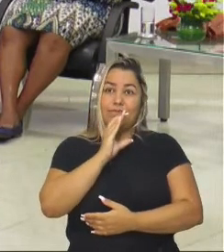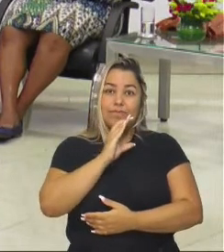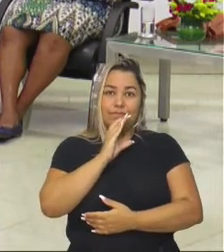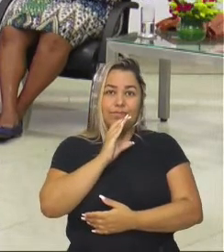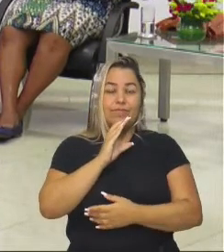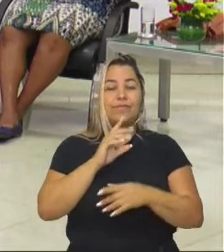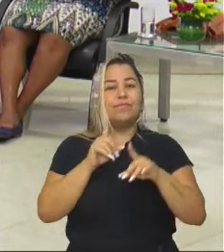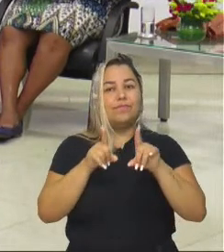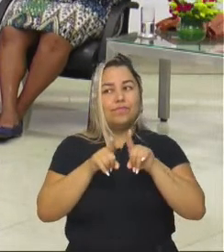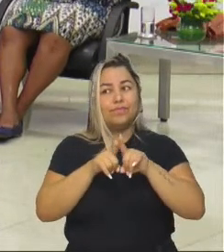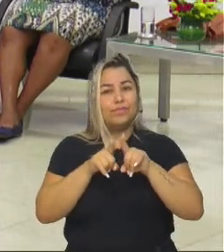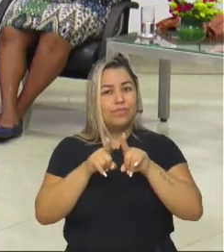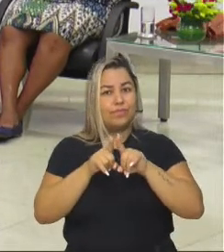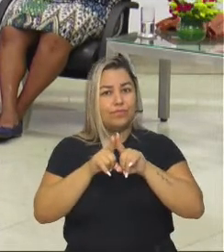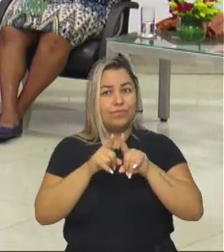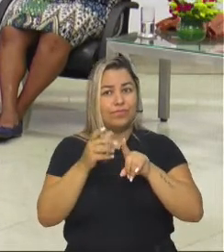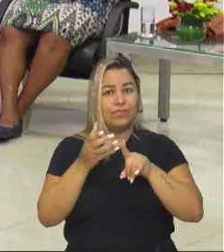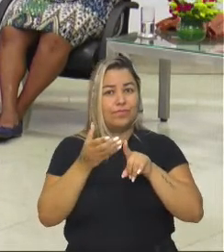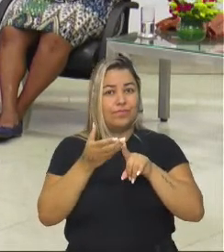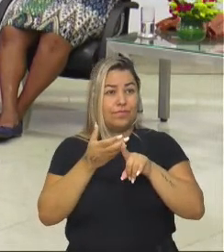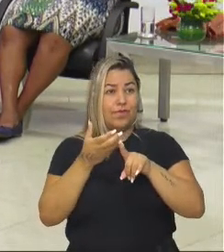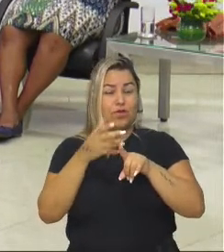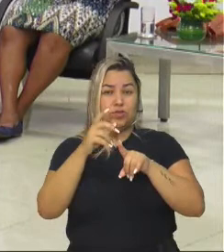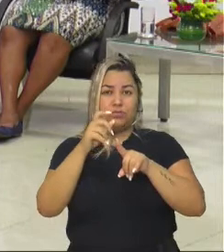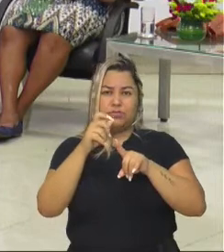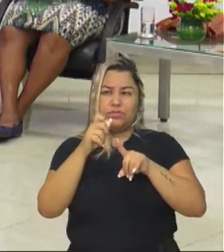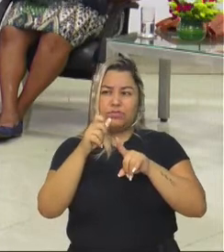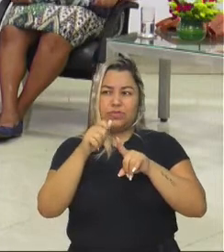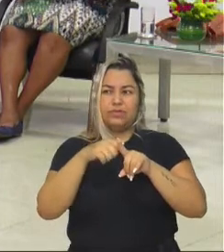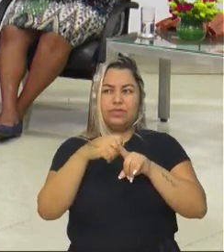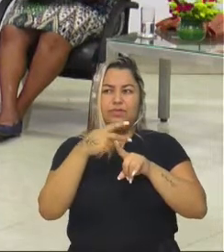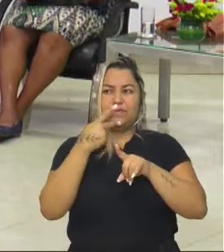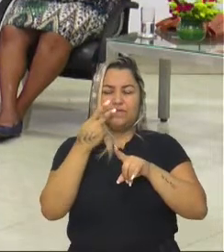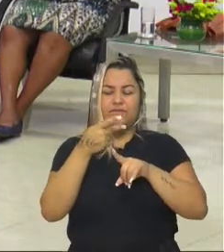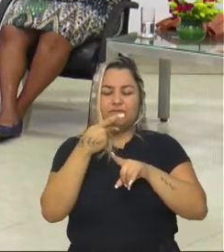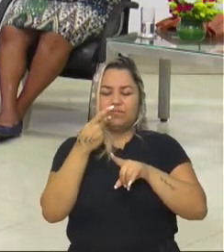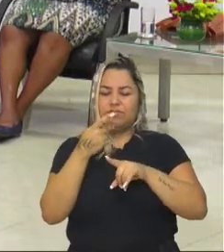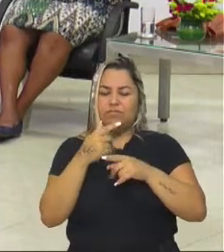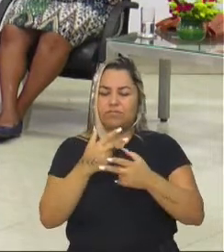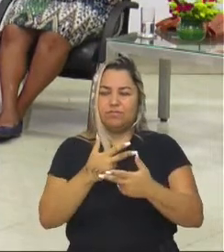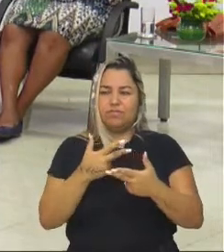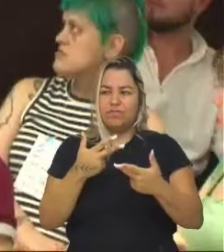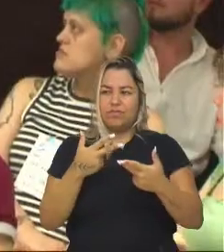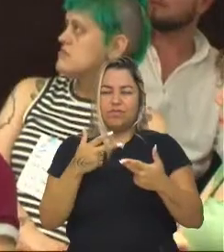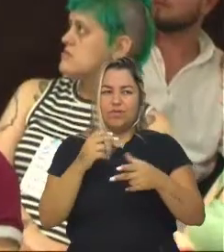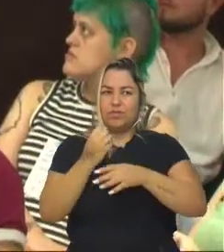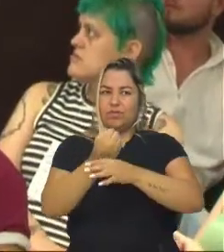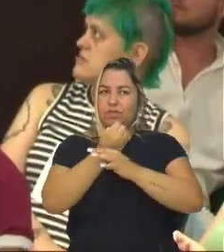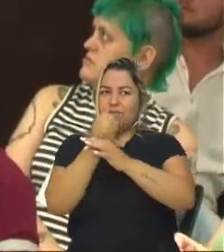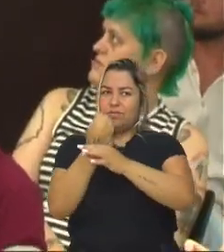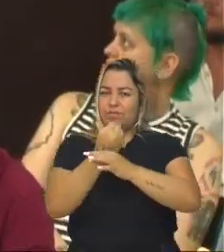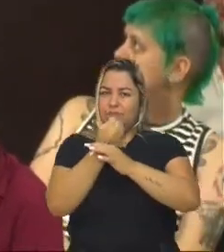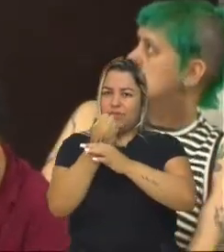quase. Mas antes disso eu queria contextualizar de onde vem esse desabafo. Eu me chamo Chloe, para audiodescrição.